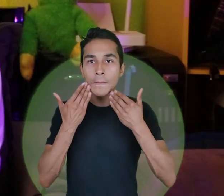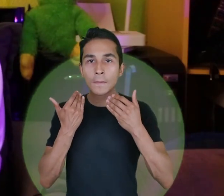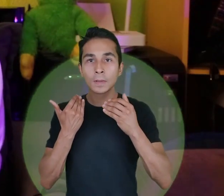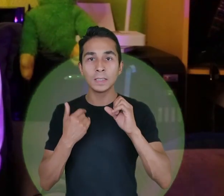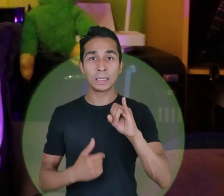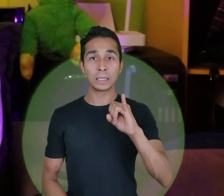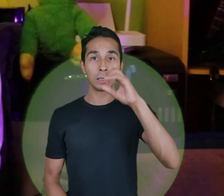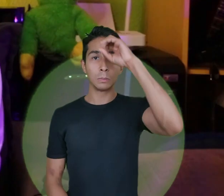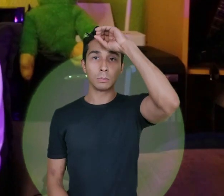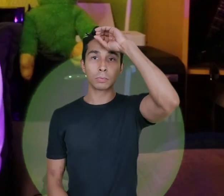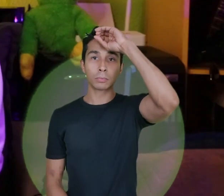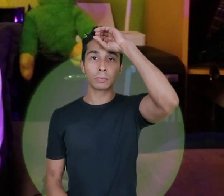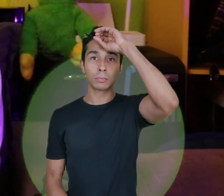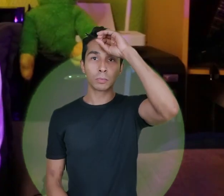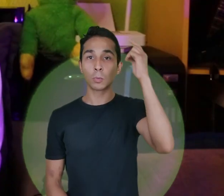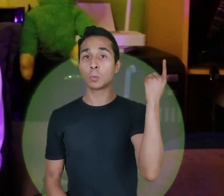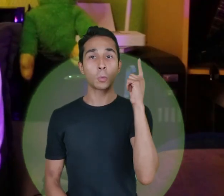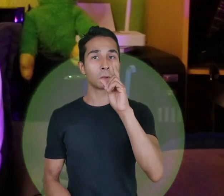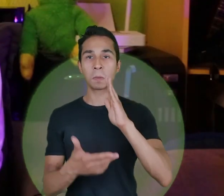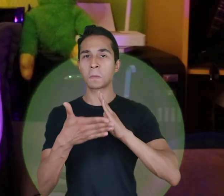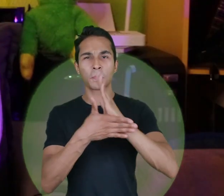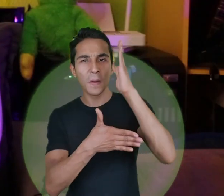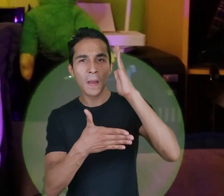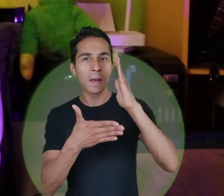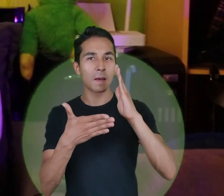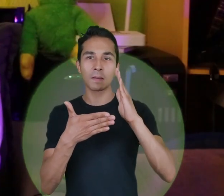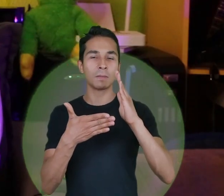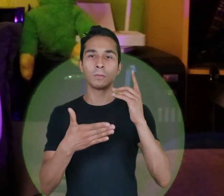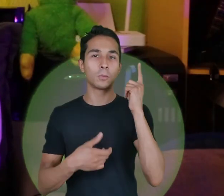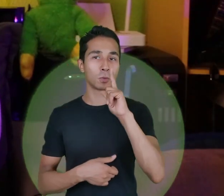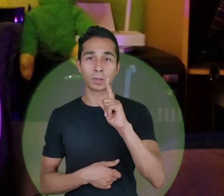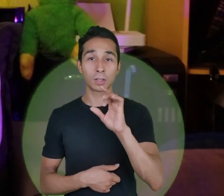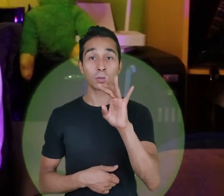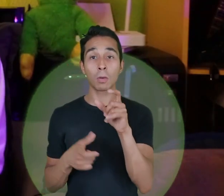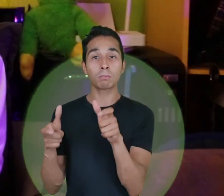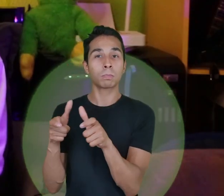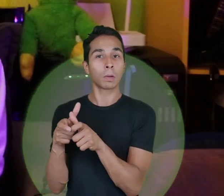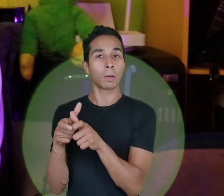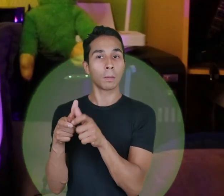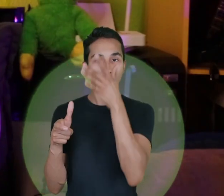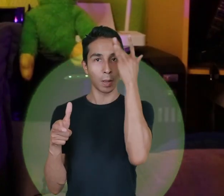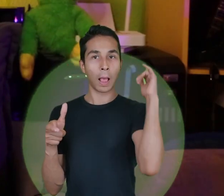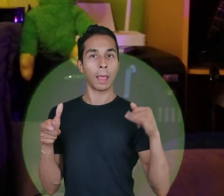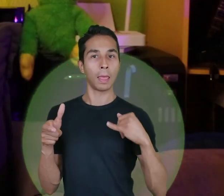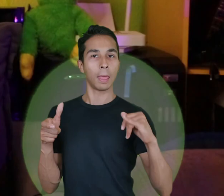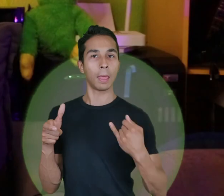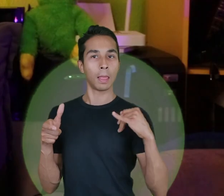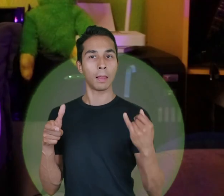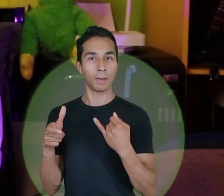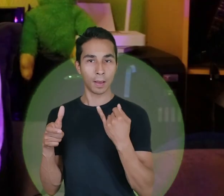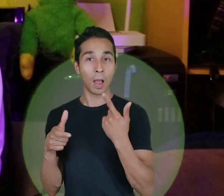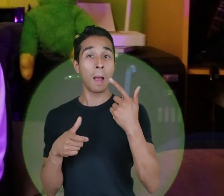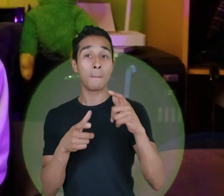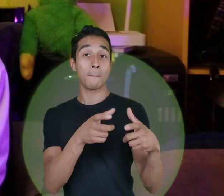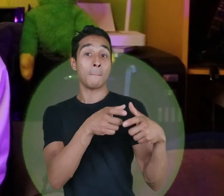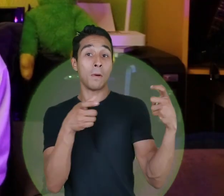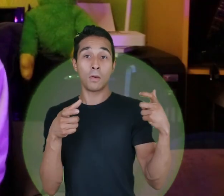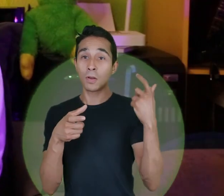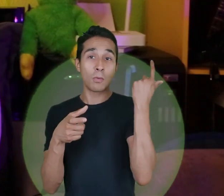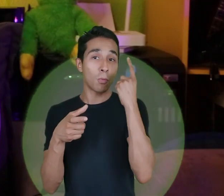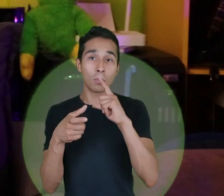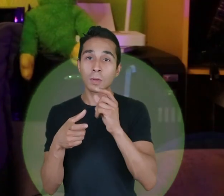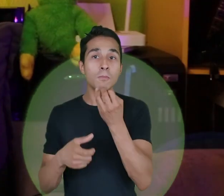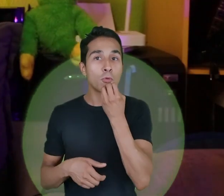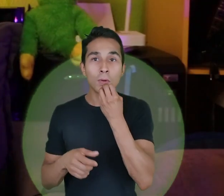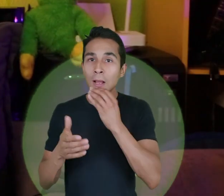espalhado, sempre as mesmas pessoas vão ser contempladas, sempre as mesmas pessoas vão ter acesso a esses recursos e essas injustiças vão